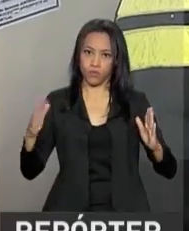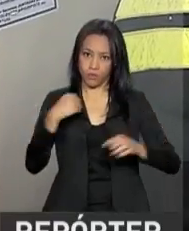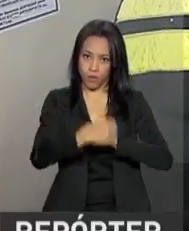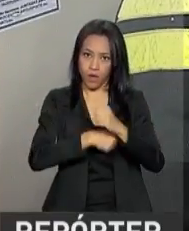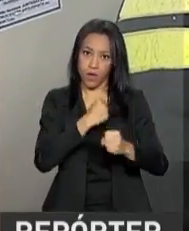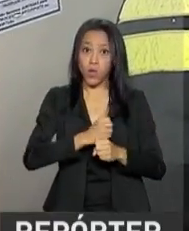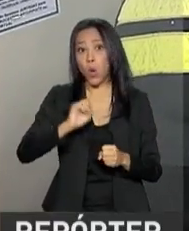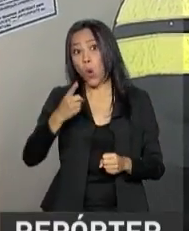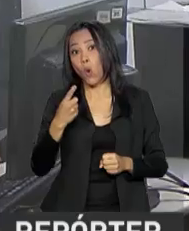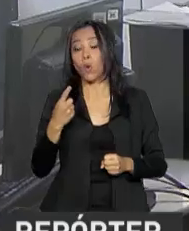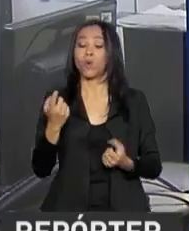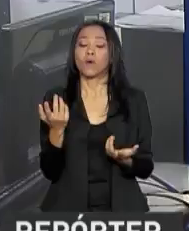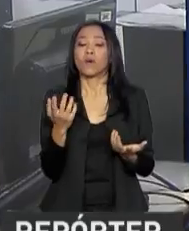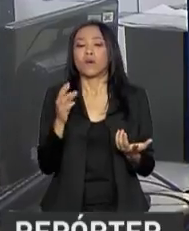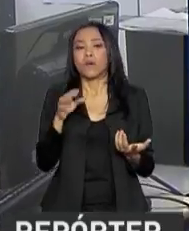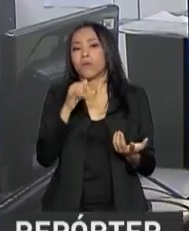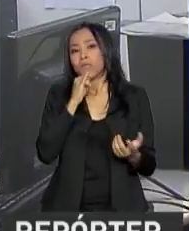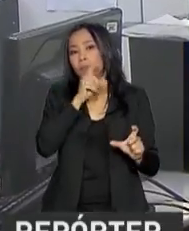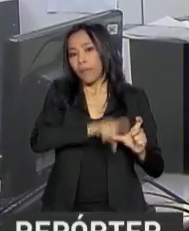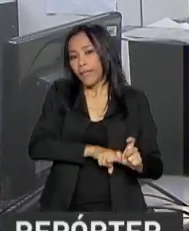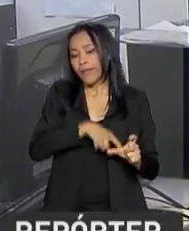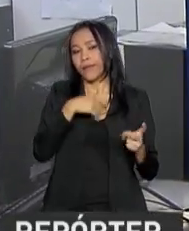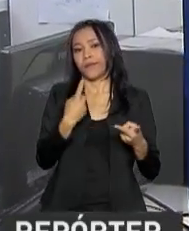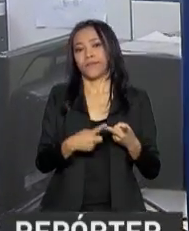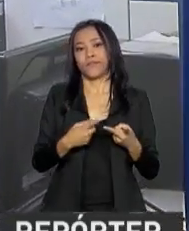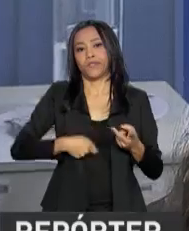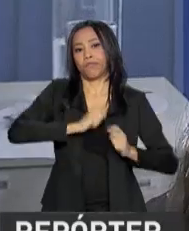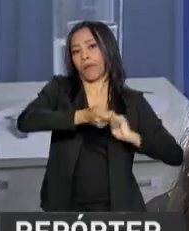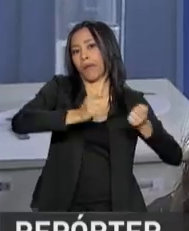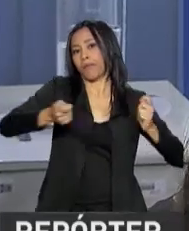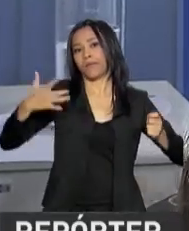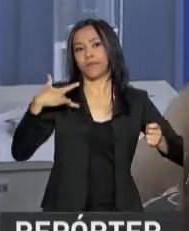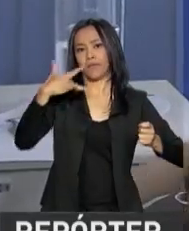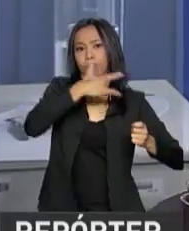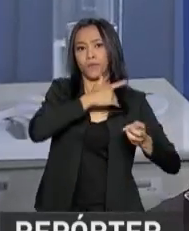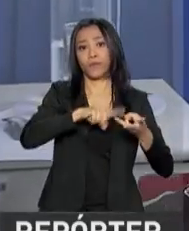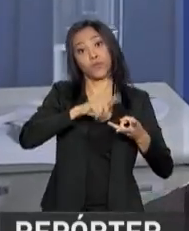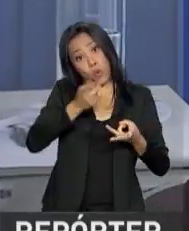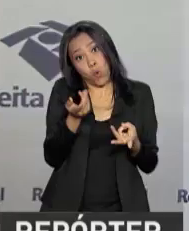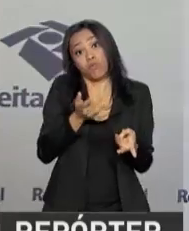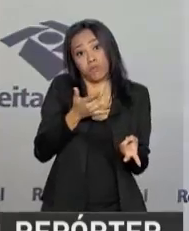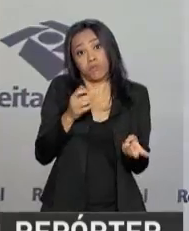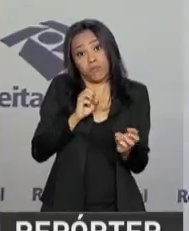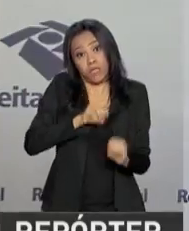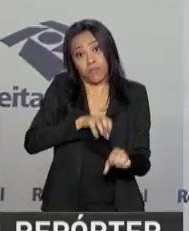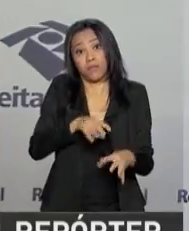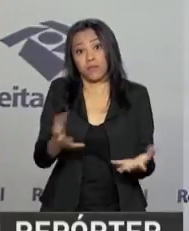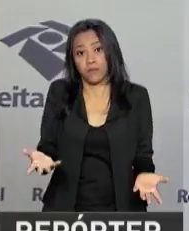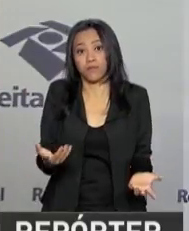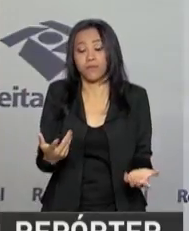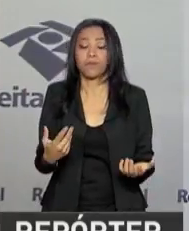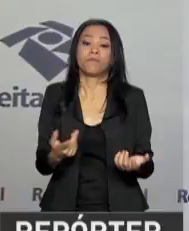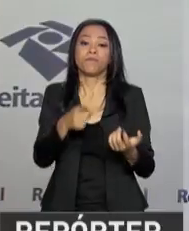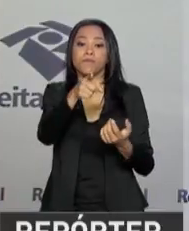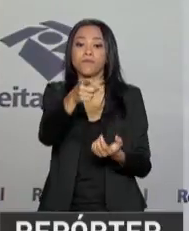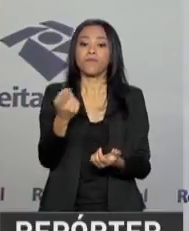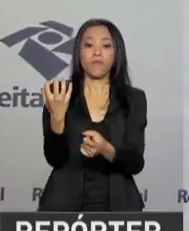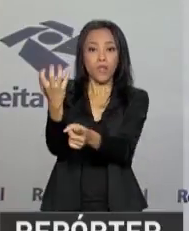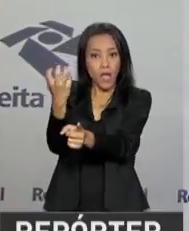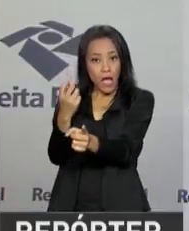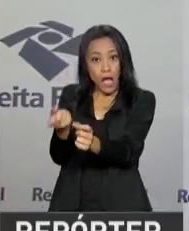muitas deduções com dependentes despesas médicas ou educação por exemplo restituição será